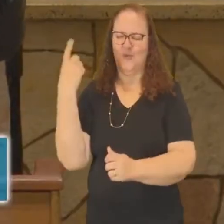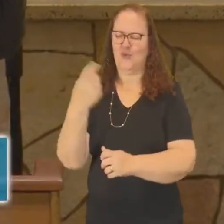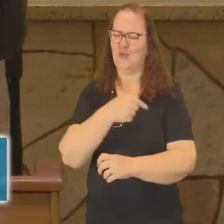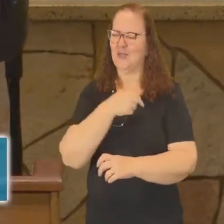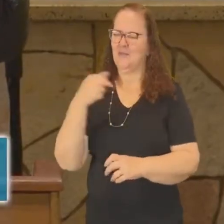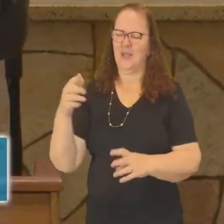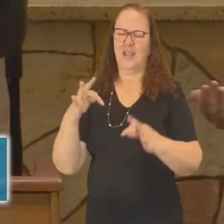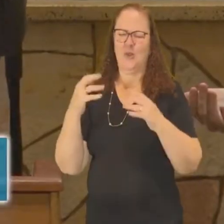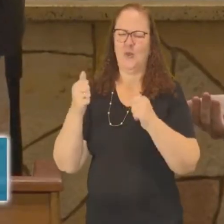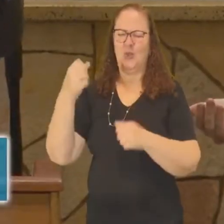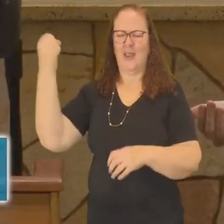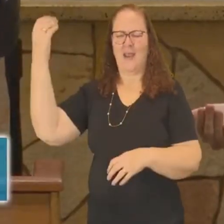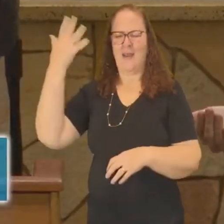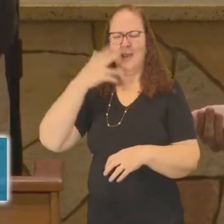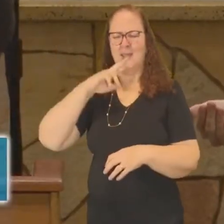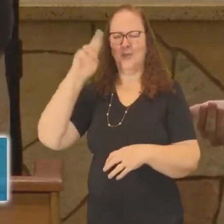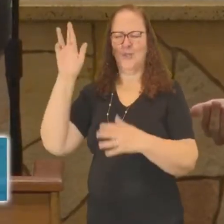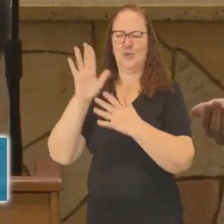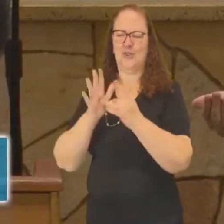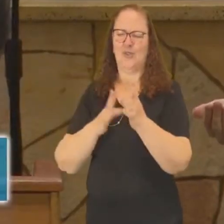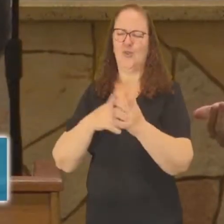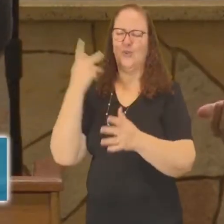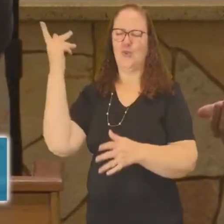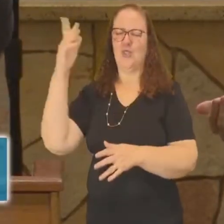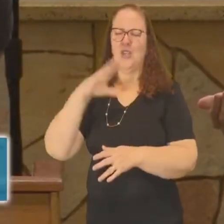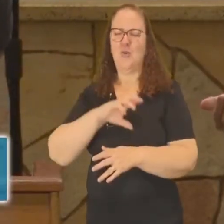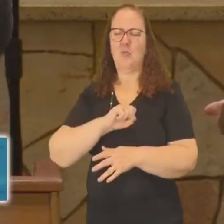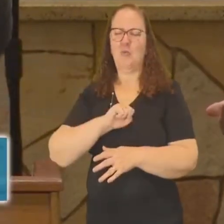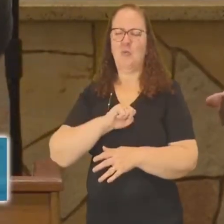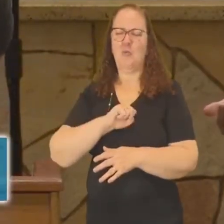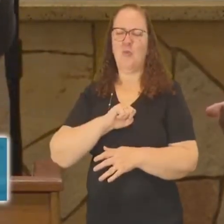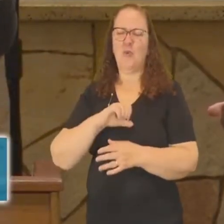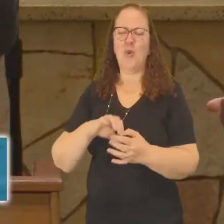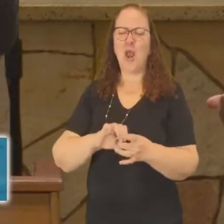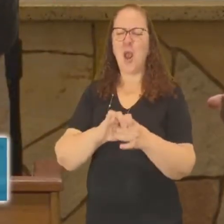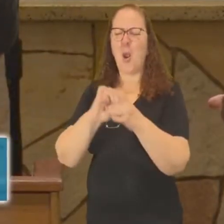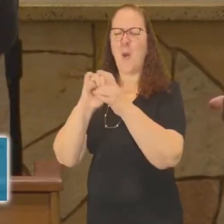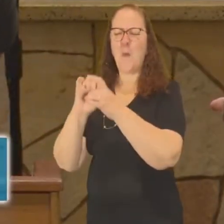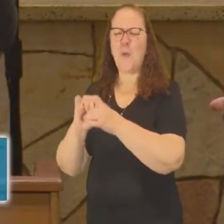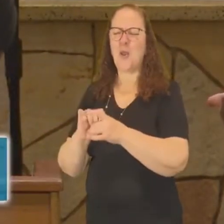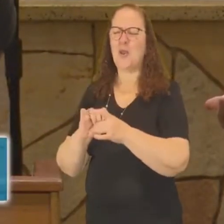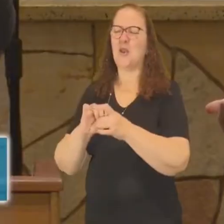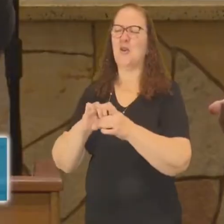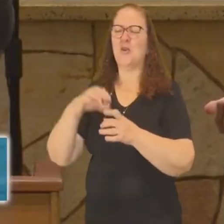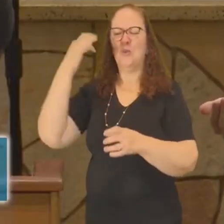Jesus Cristo, o Teu amor, ó Deus, e a comunhão e o consolo do Espírito Santo